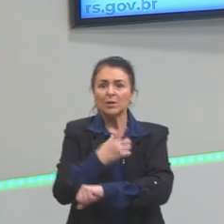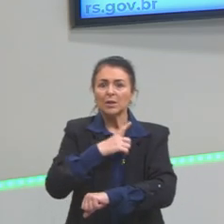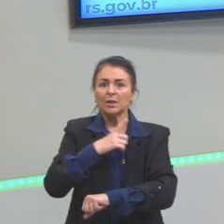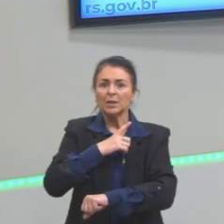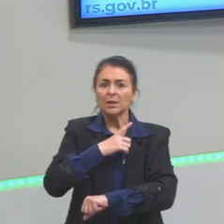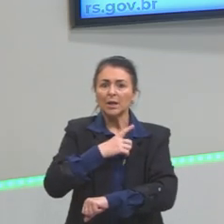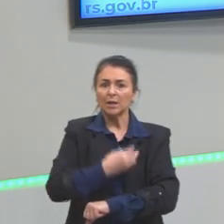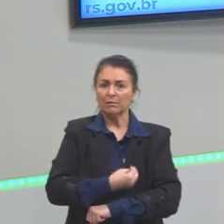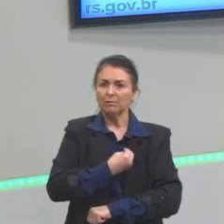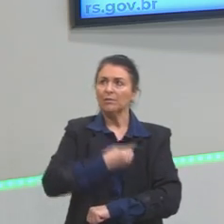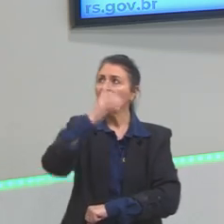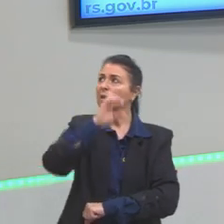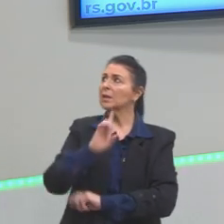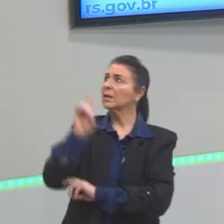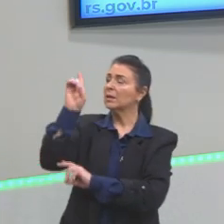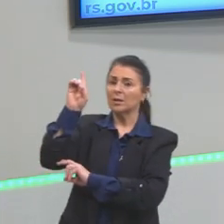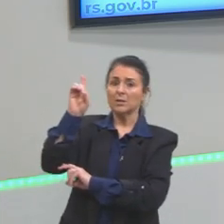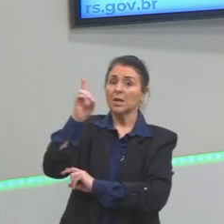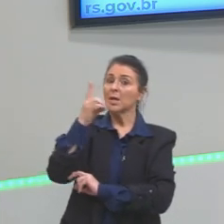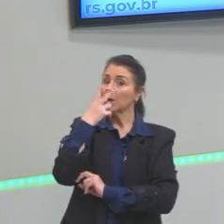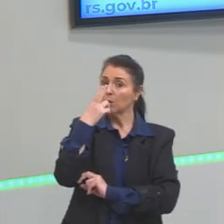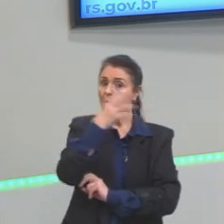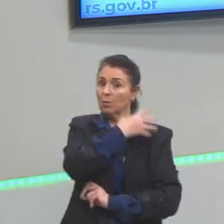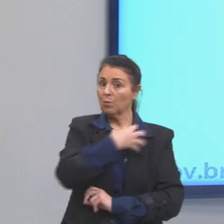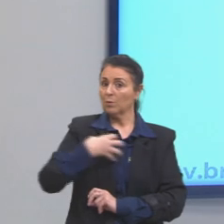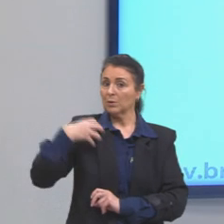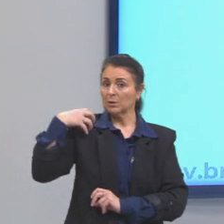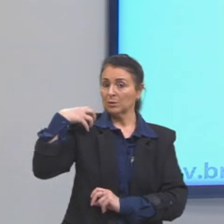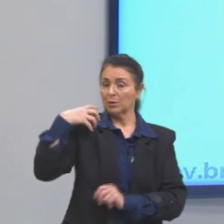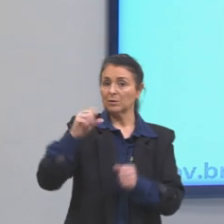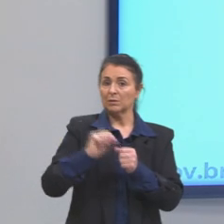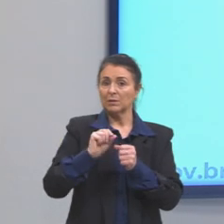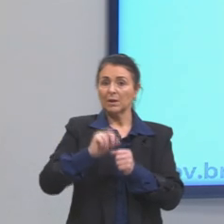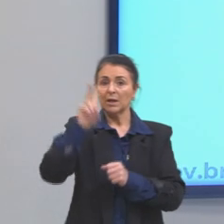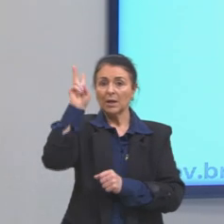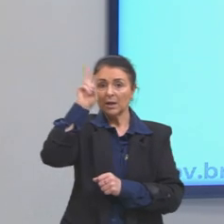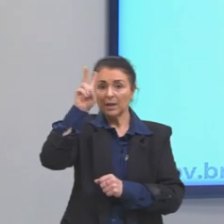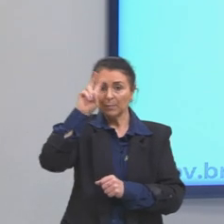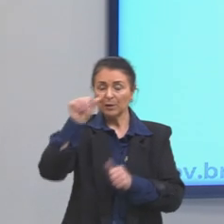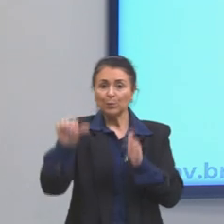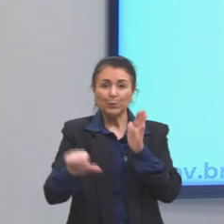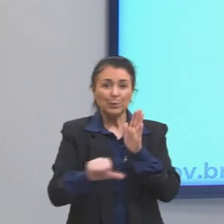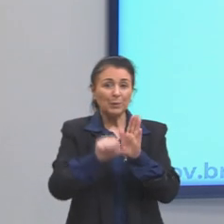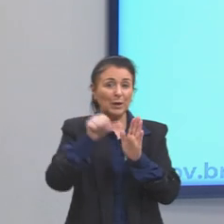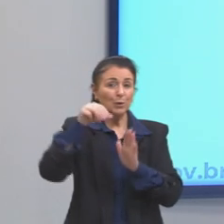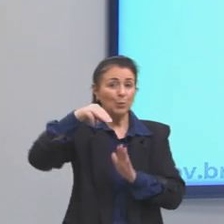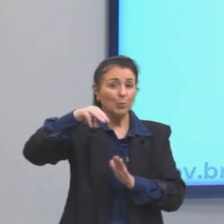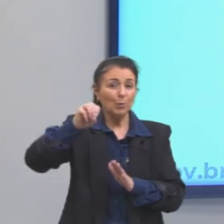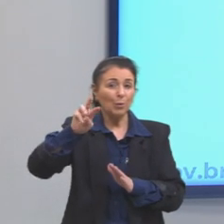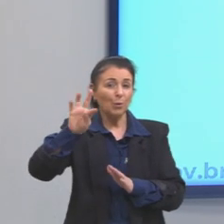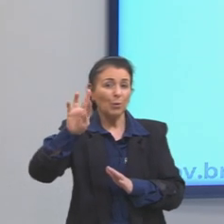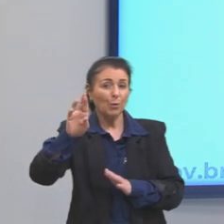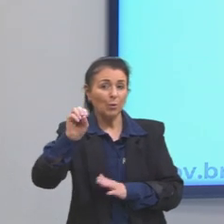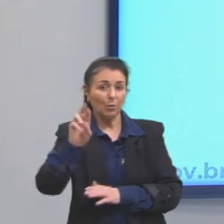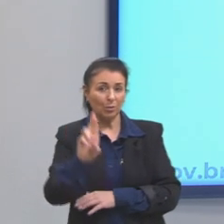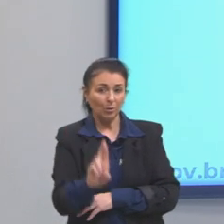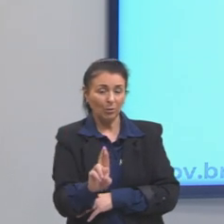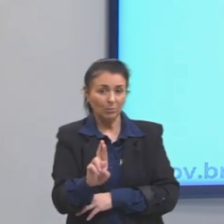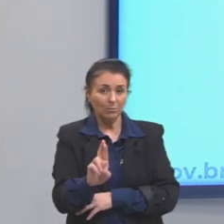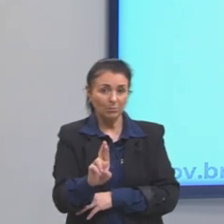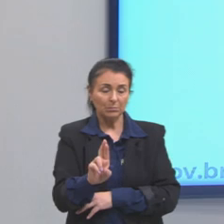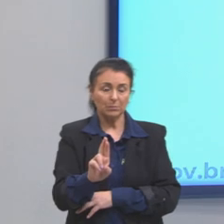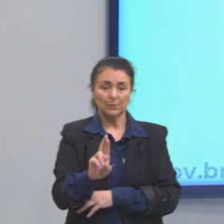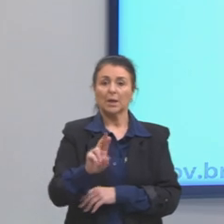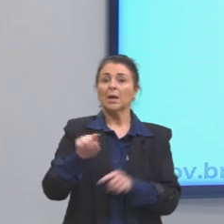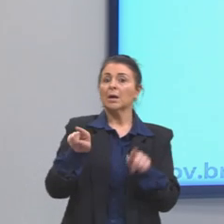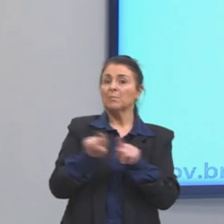de Deus como o Aristóteles fez por exemplo aqui né lembro do primeiro motor do Aristóteles para o Santo Agostinho